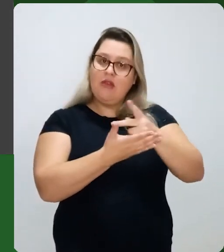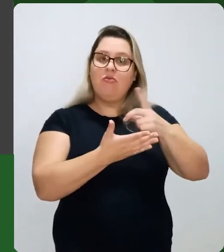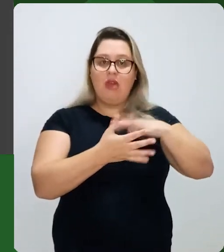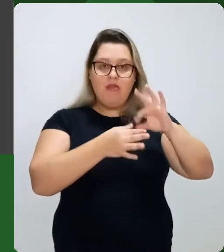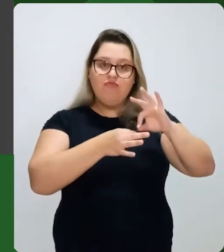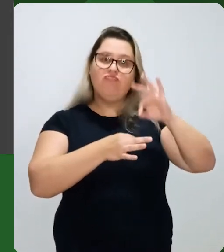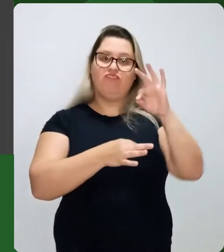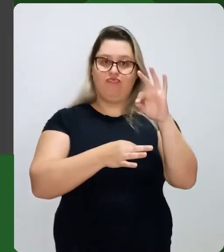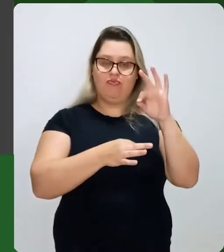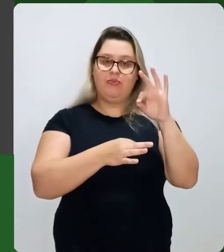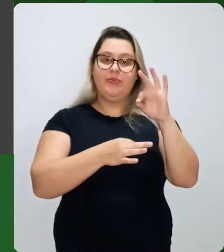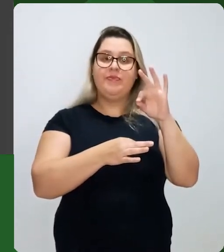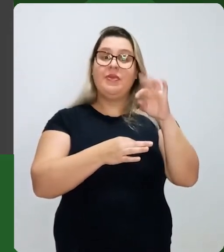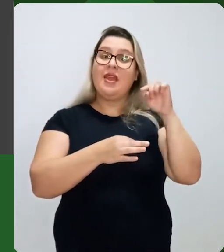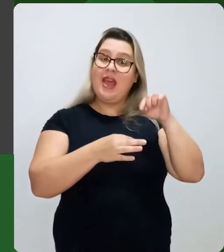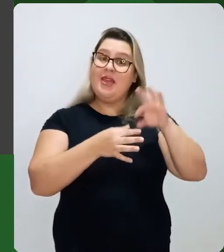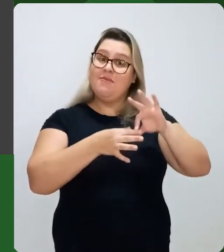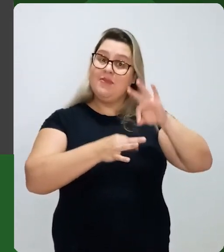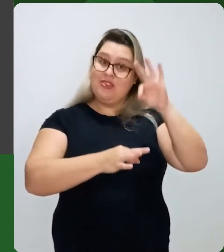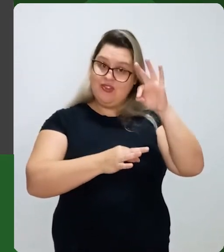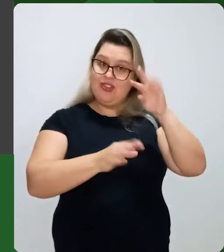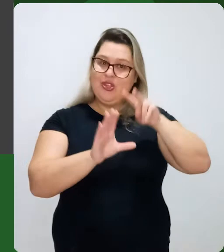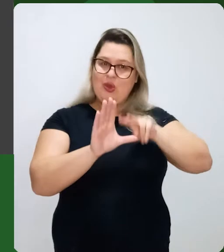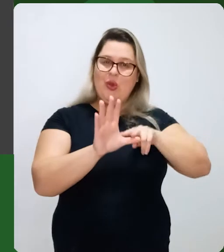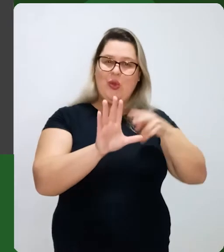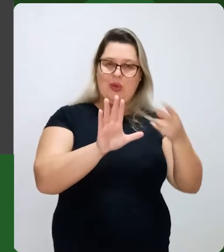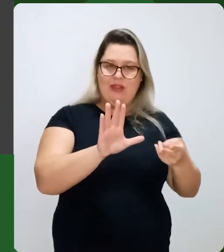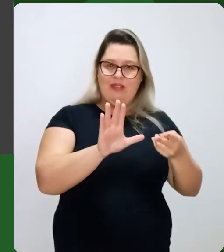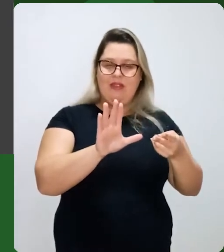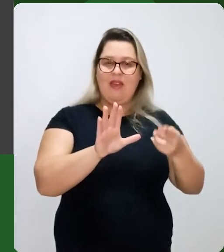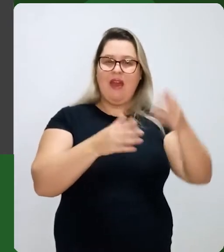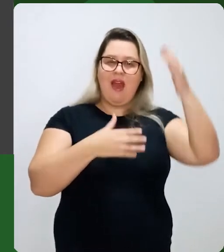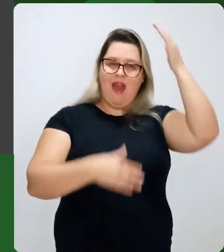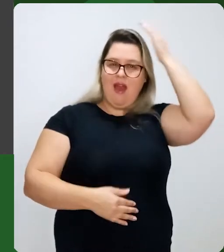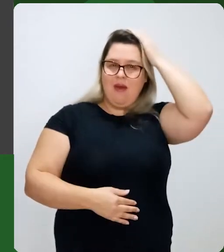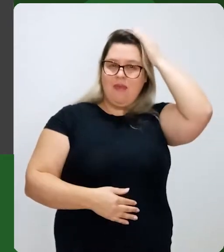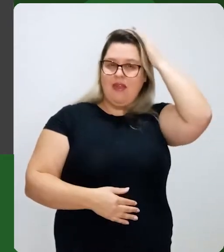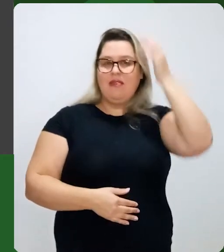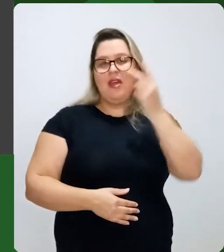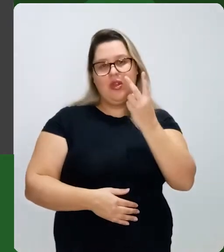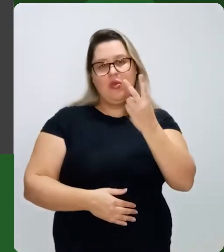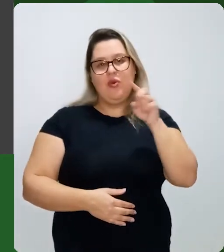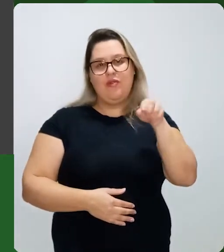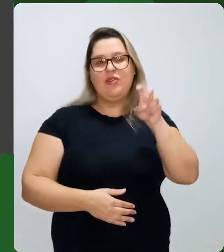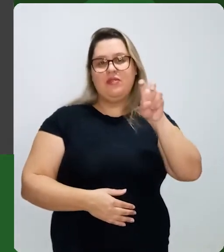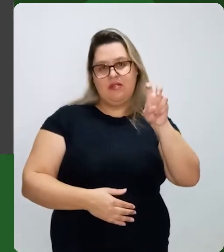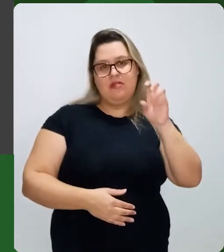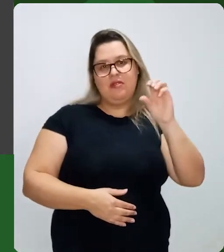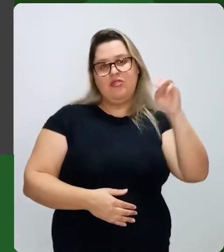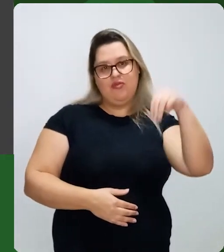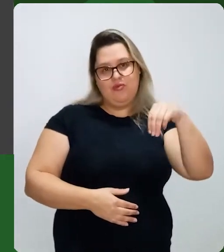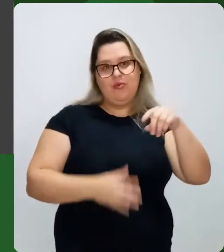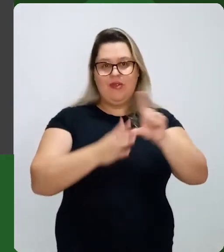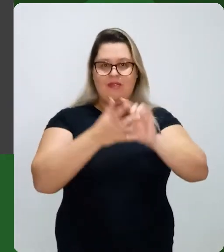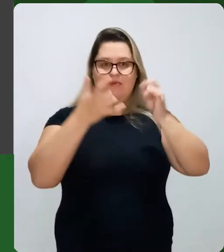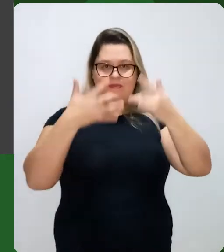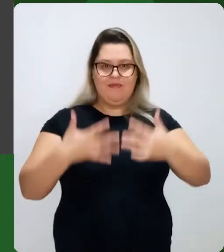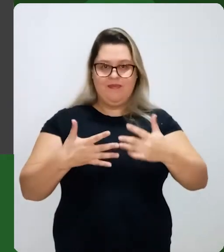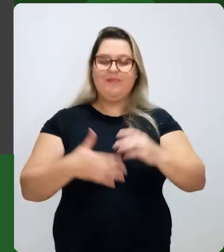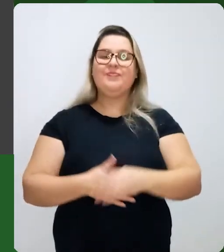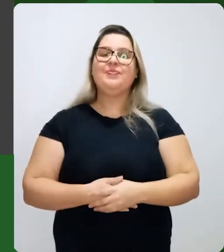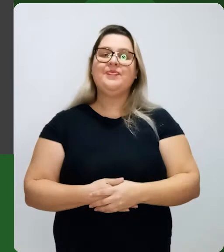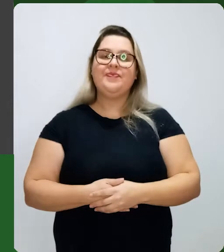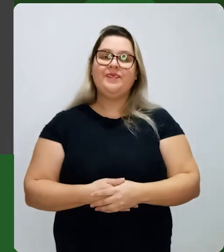ter uma medida. No croquis, a medida do comprimento dessa cabeça vai ser os 2,5 centímetros que nós acabamos de